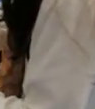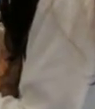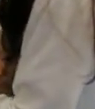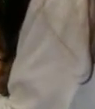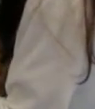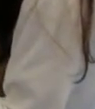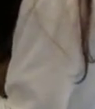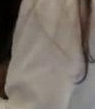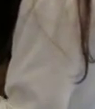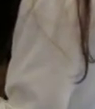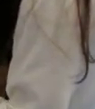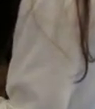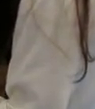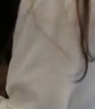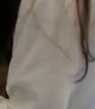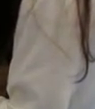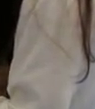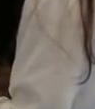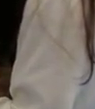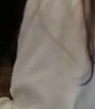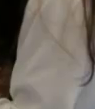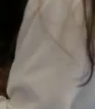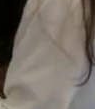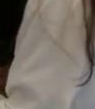Lariane e Gabriel tocam teclado.